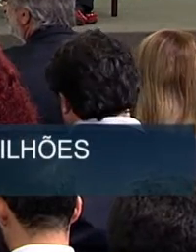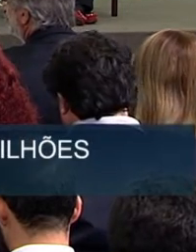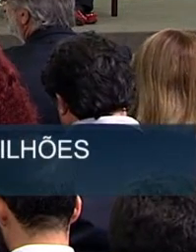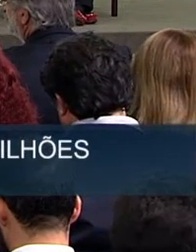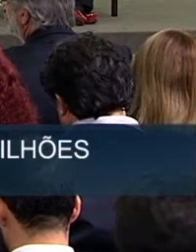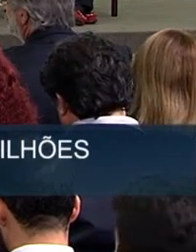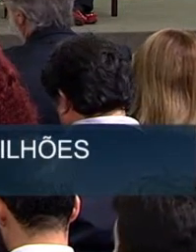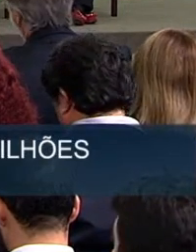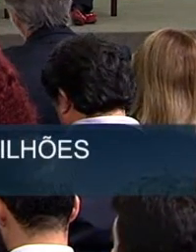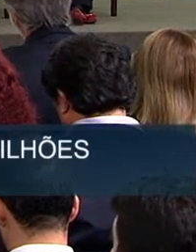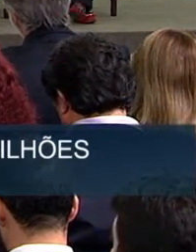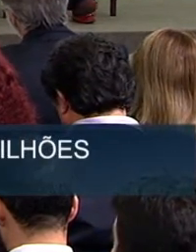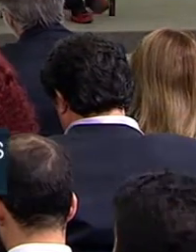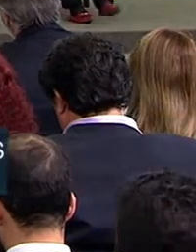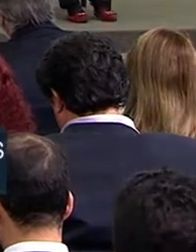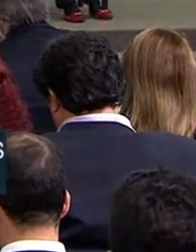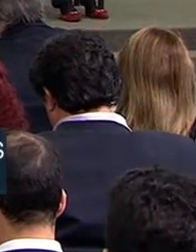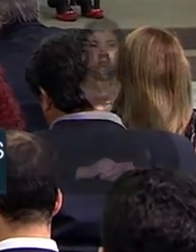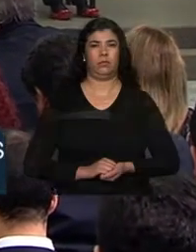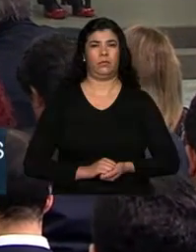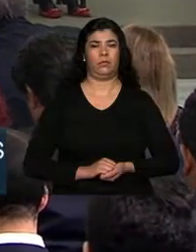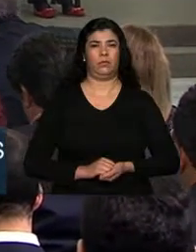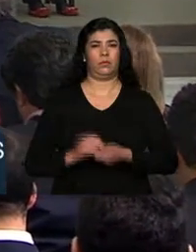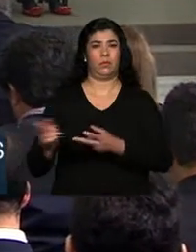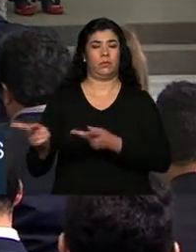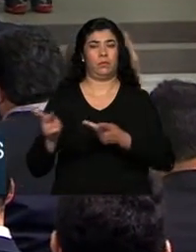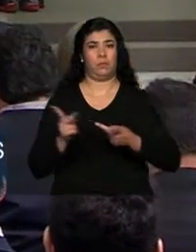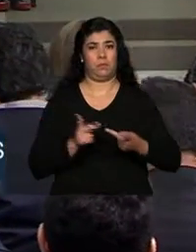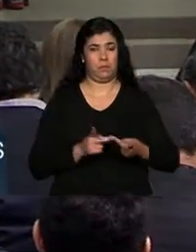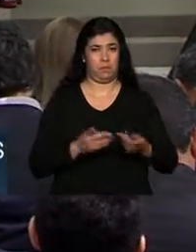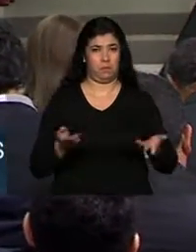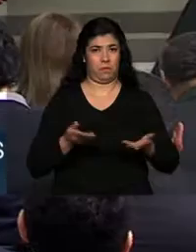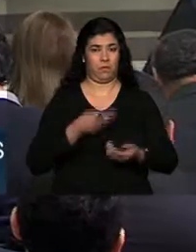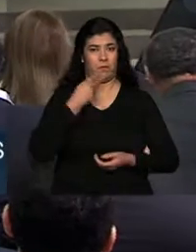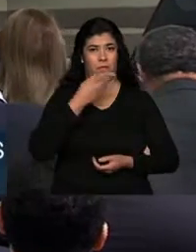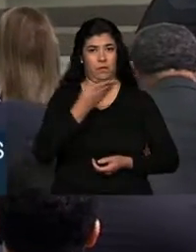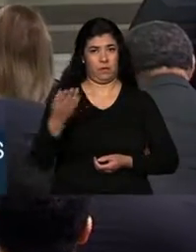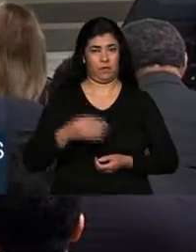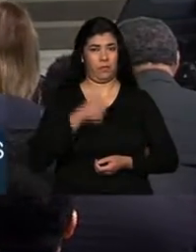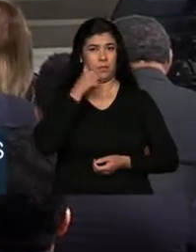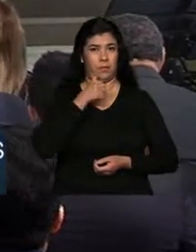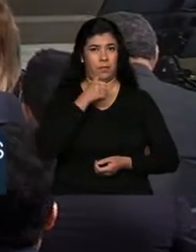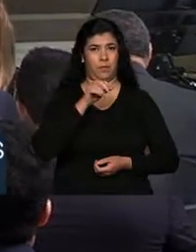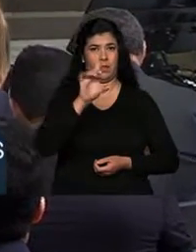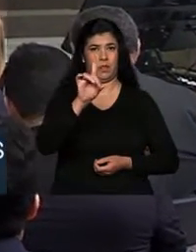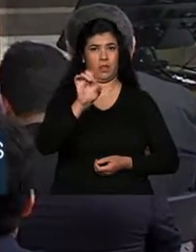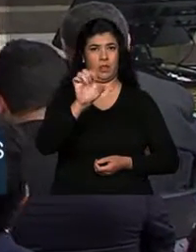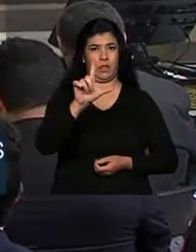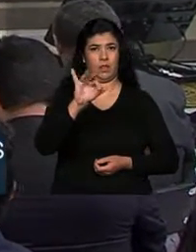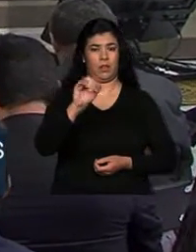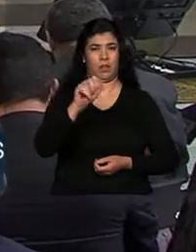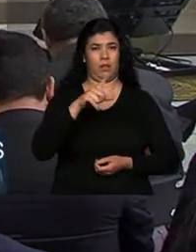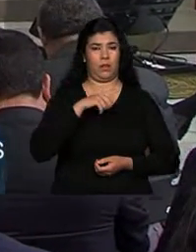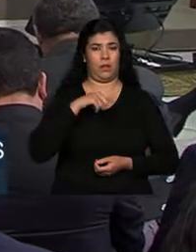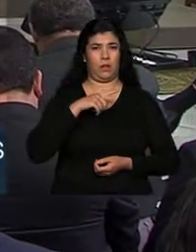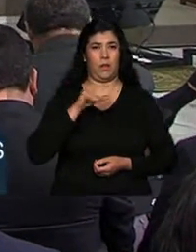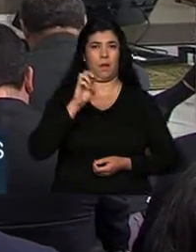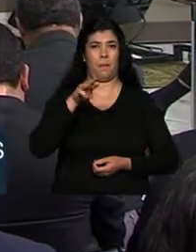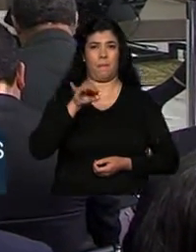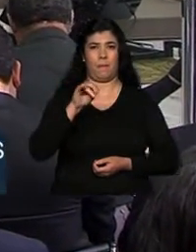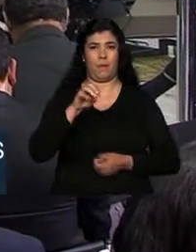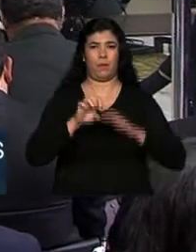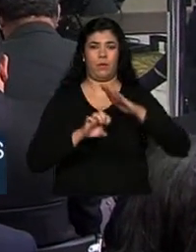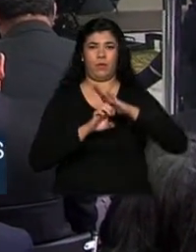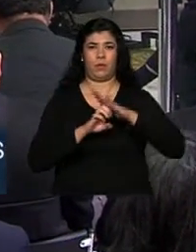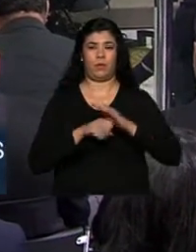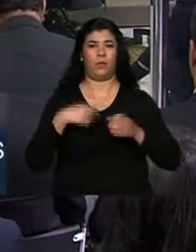Convidamos para fazer uso da palavra a senhora Delci Lutz, microempreendedora individual na cidade de Novo Hamburgo, Rio